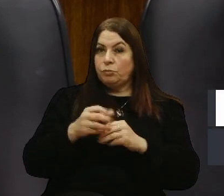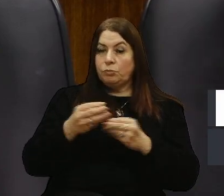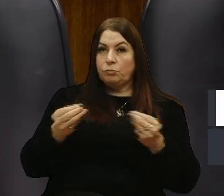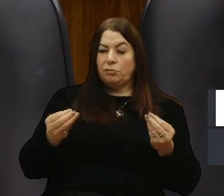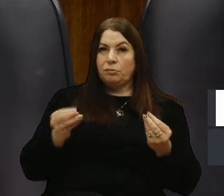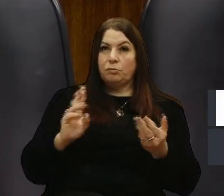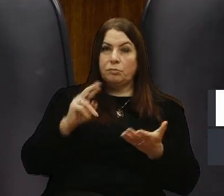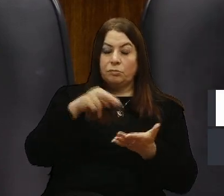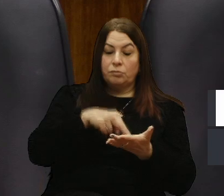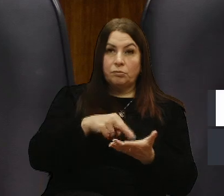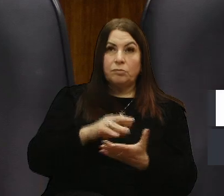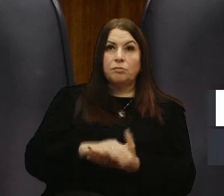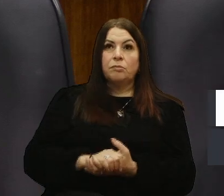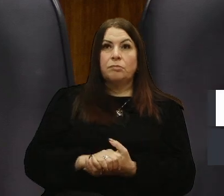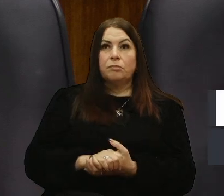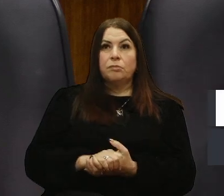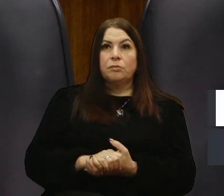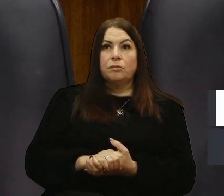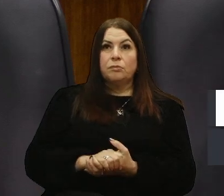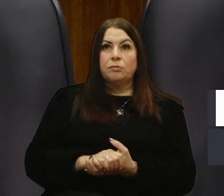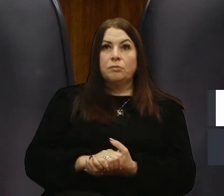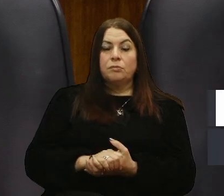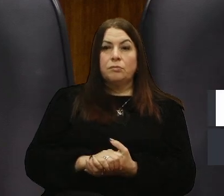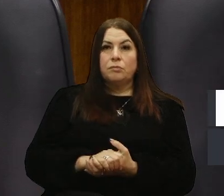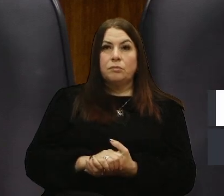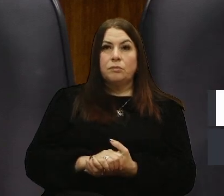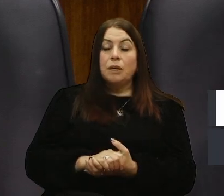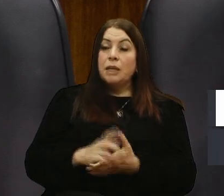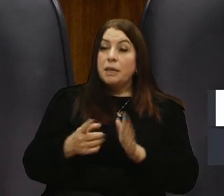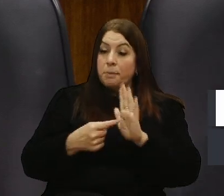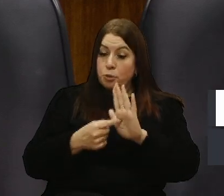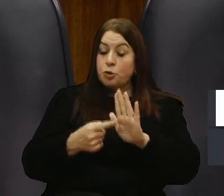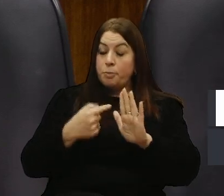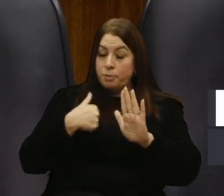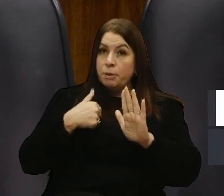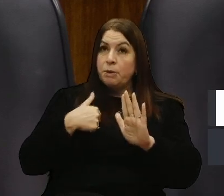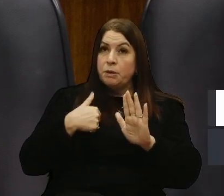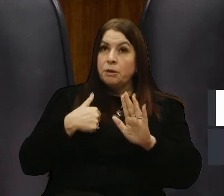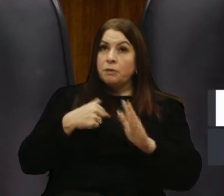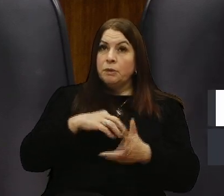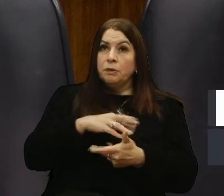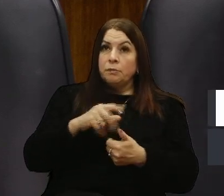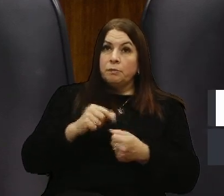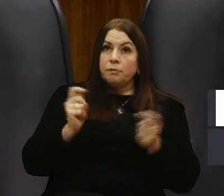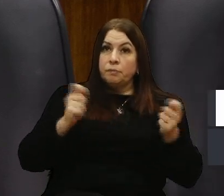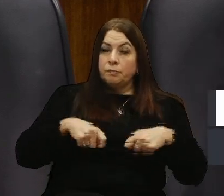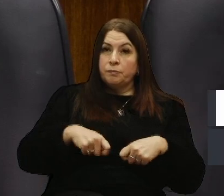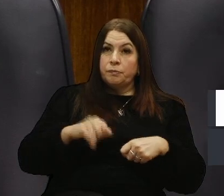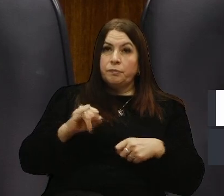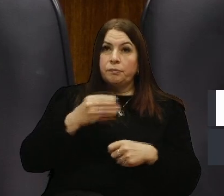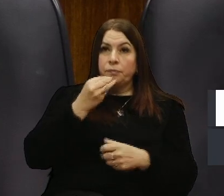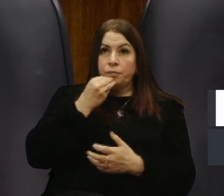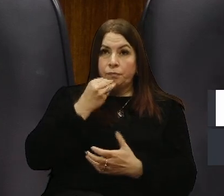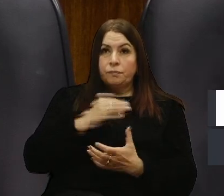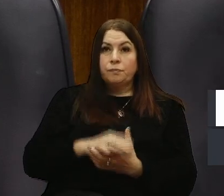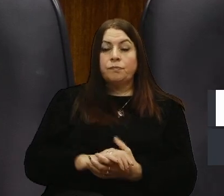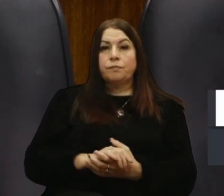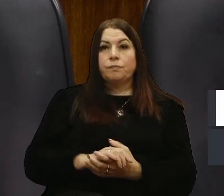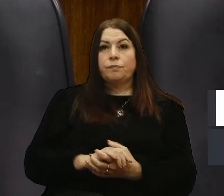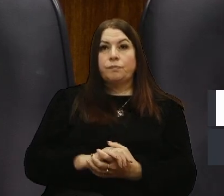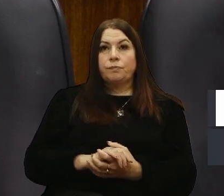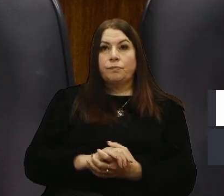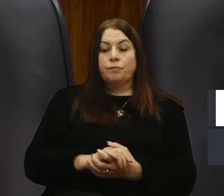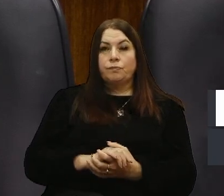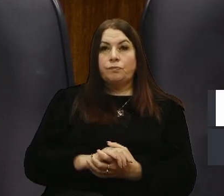minha realidade, os meus alcances, e me mostrou um mundo possível de oportunidades. Então,